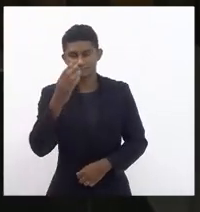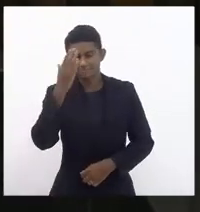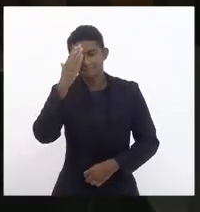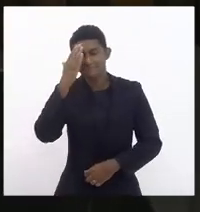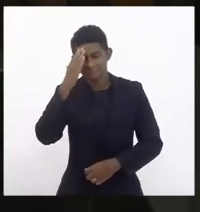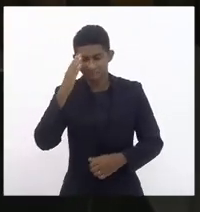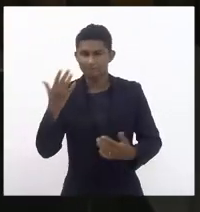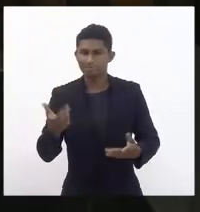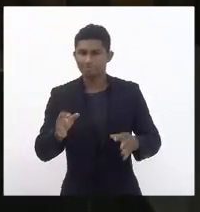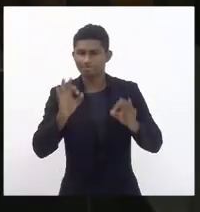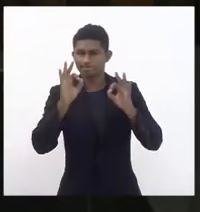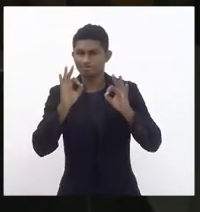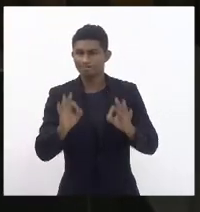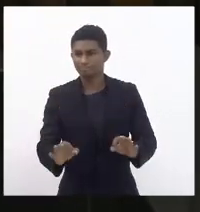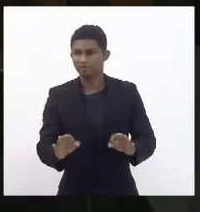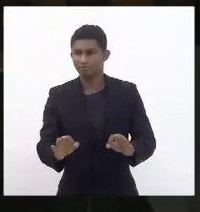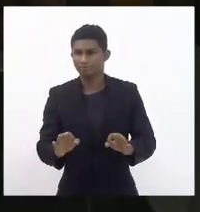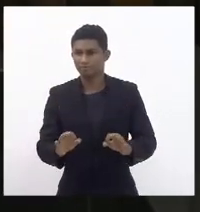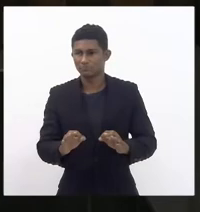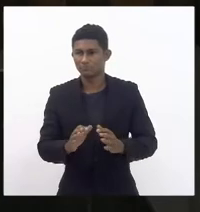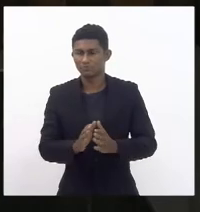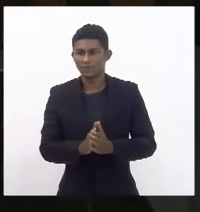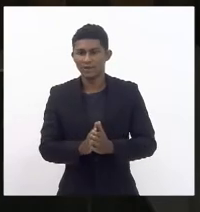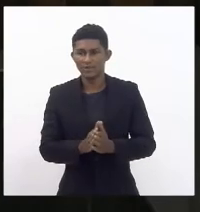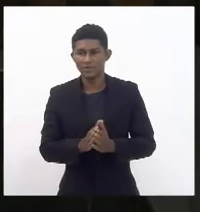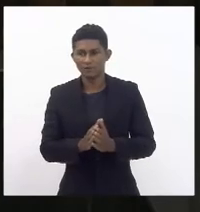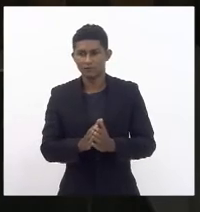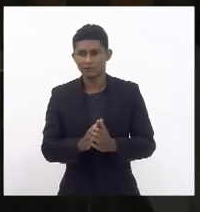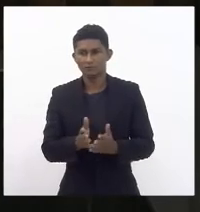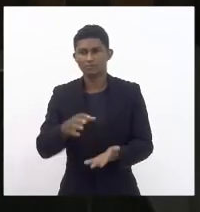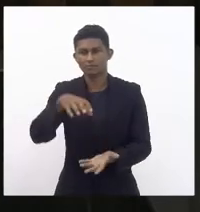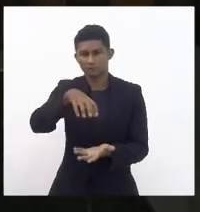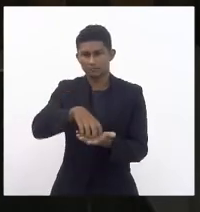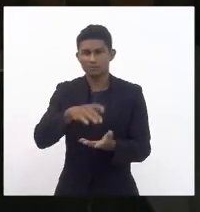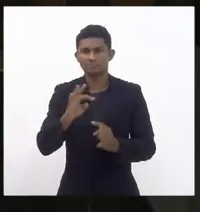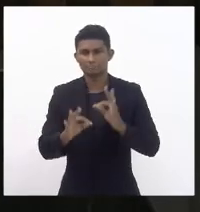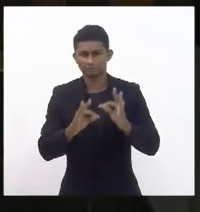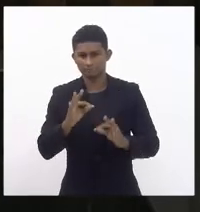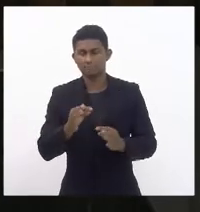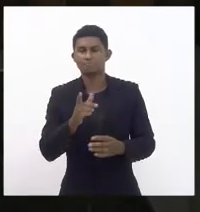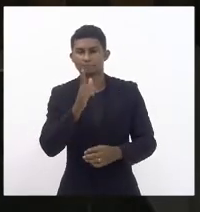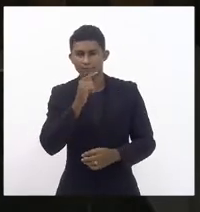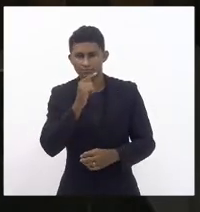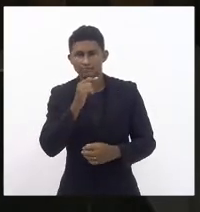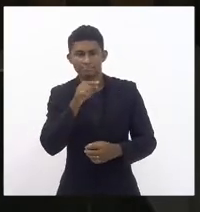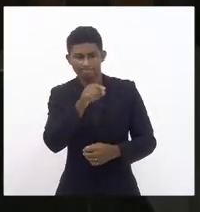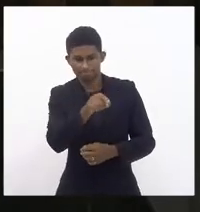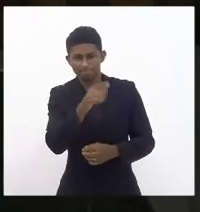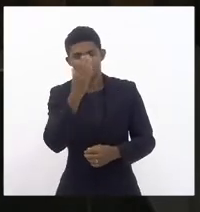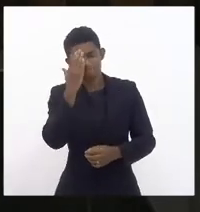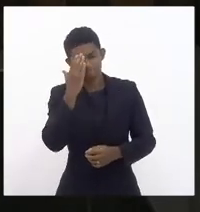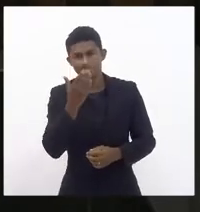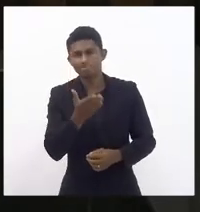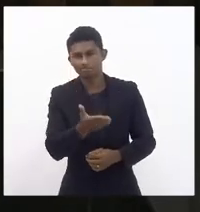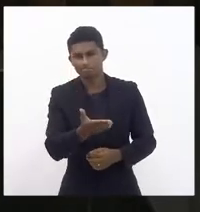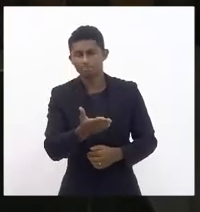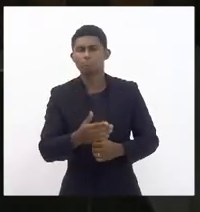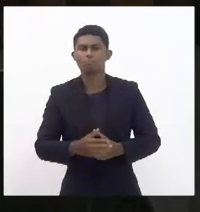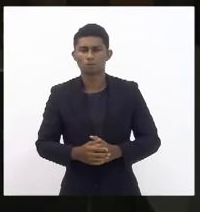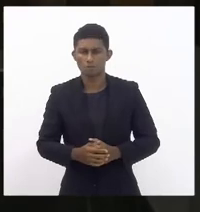Elas têm ineficácia na no seu resultado final então é